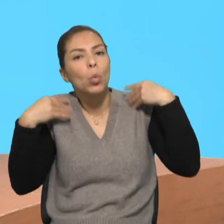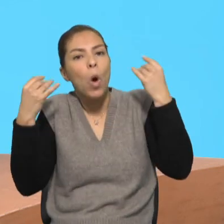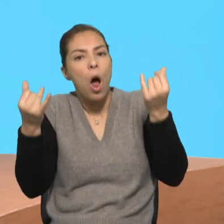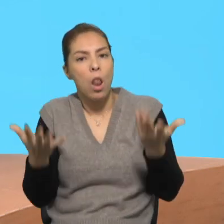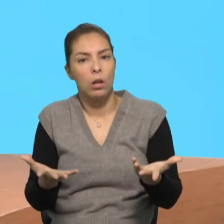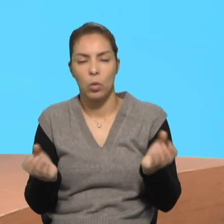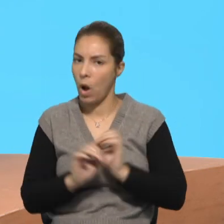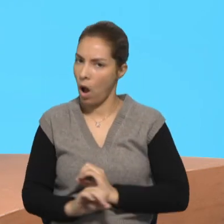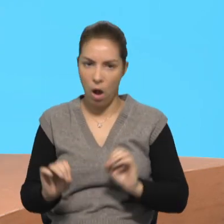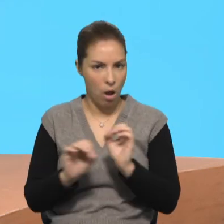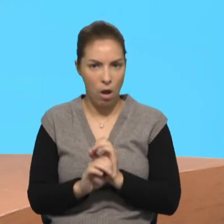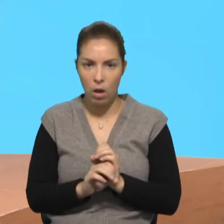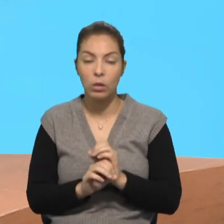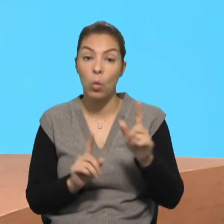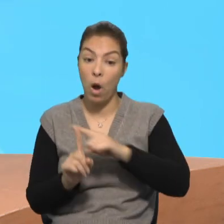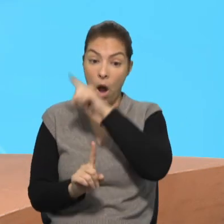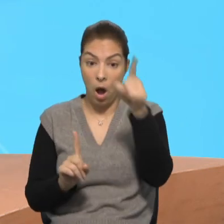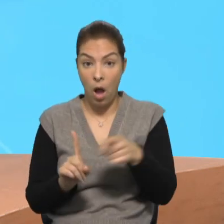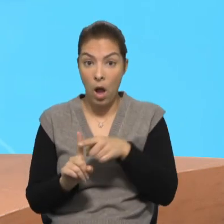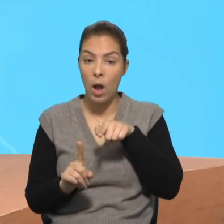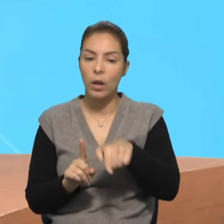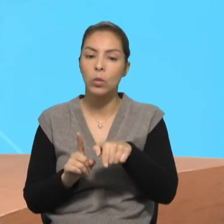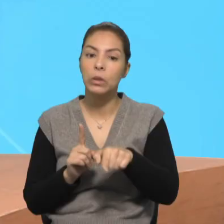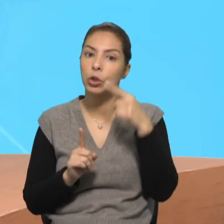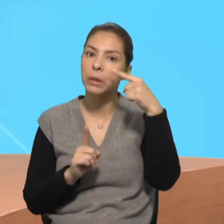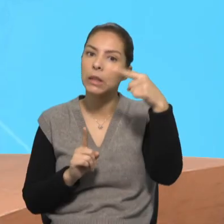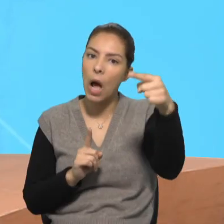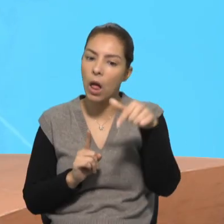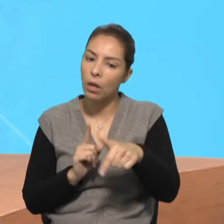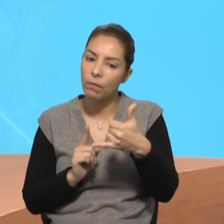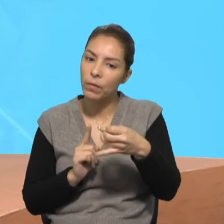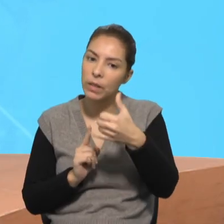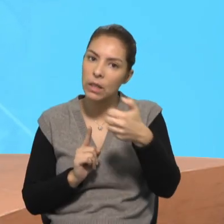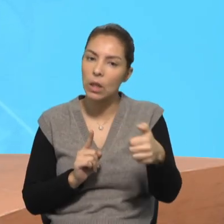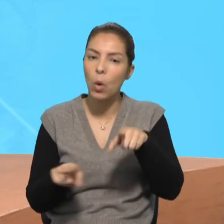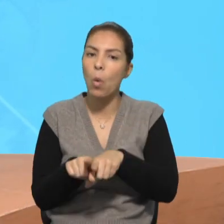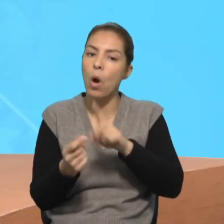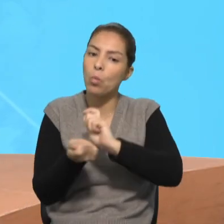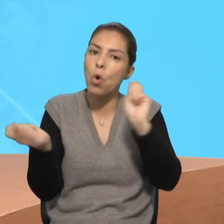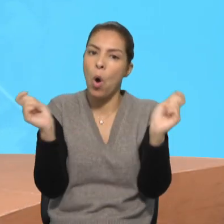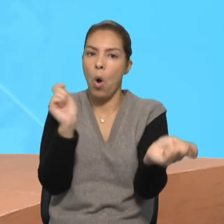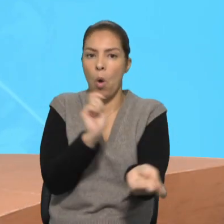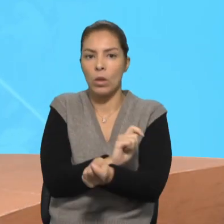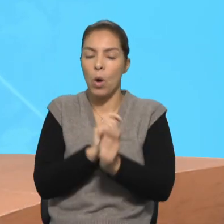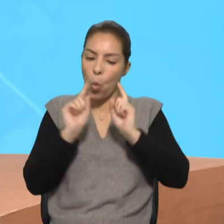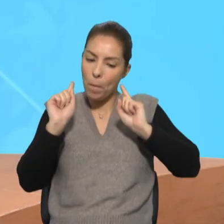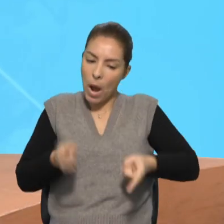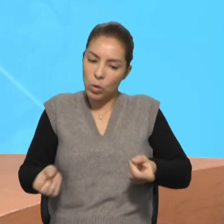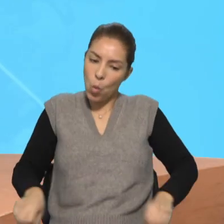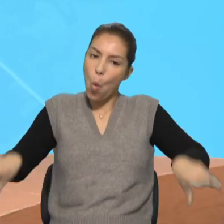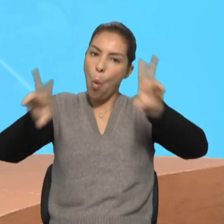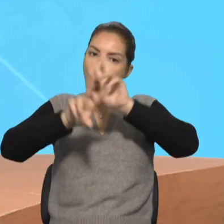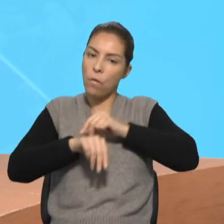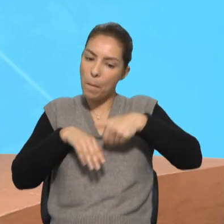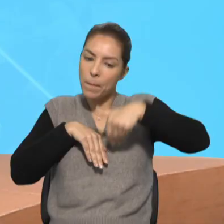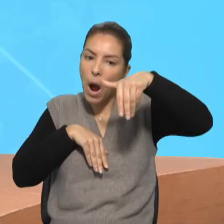bíblico, o ano jubilar era um ano de transformação, de mudança, de recomeço, de reinício. E o